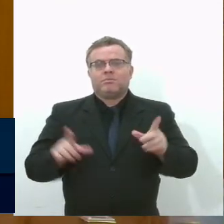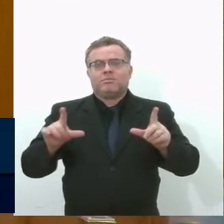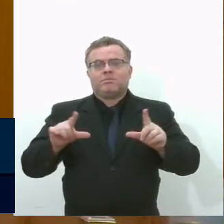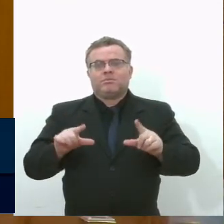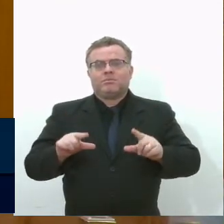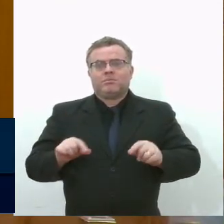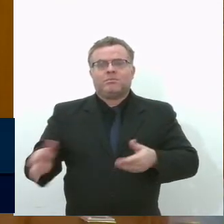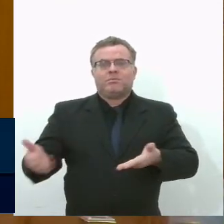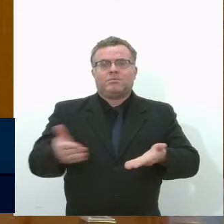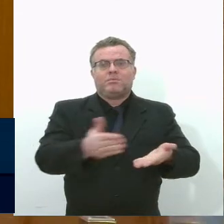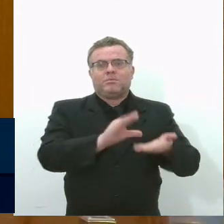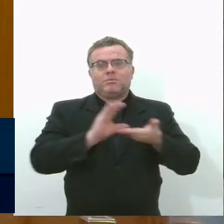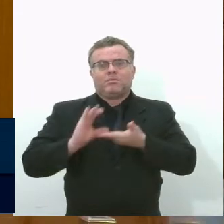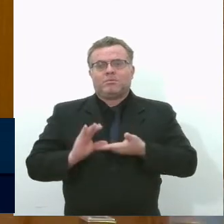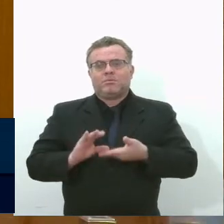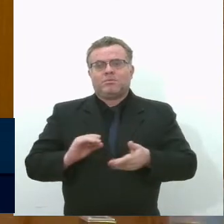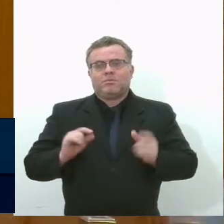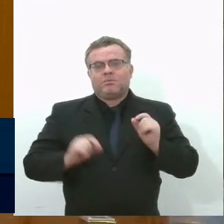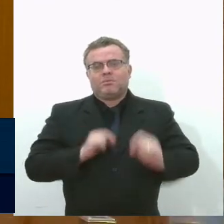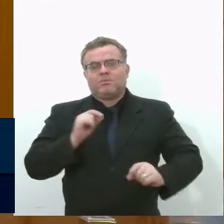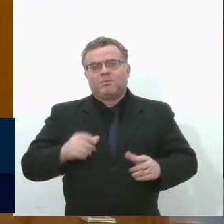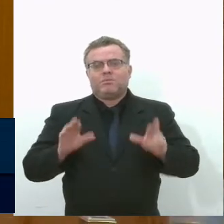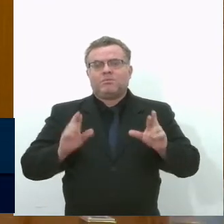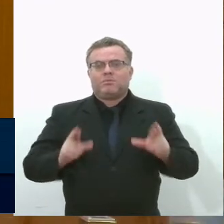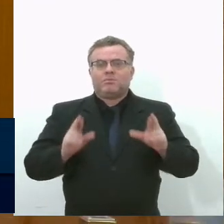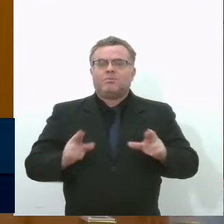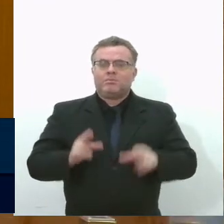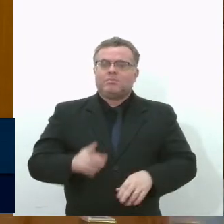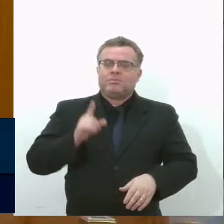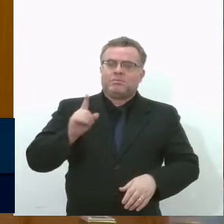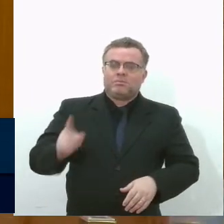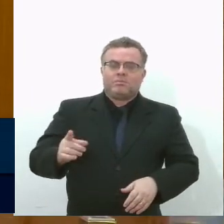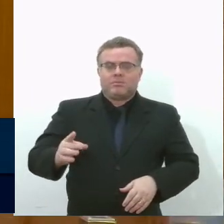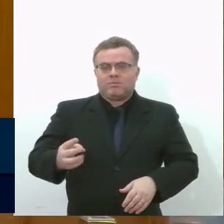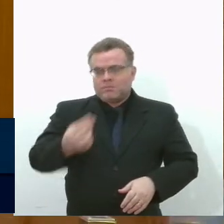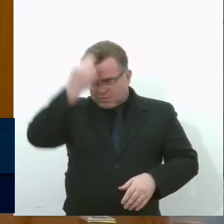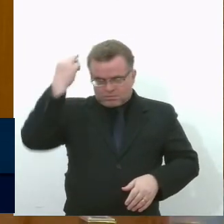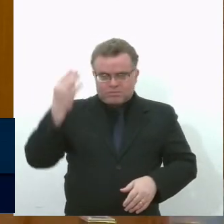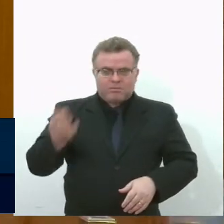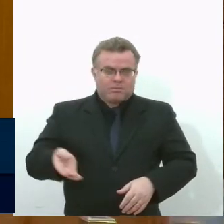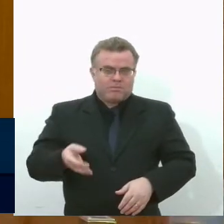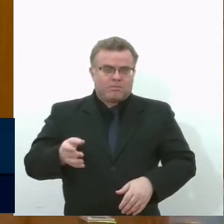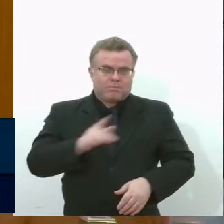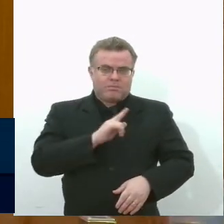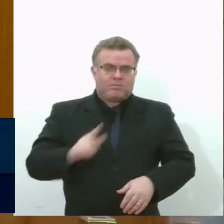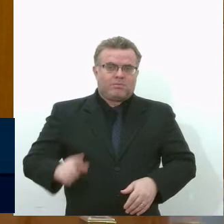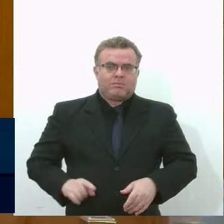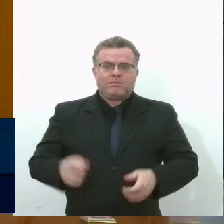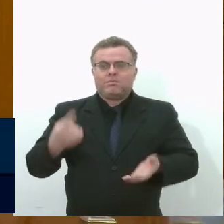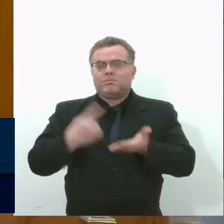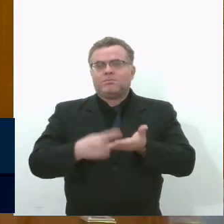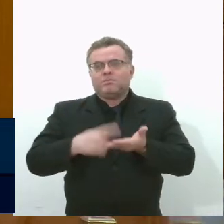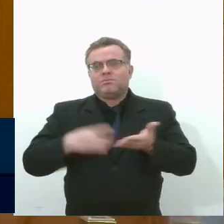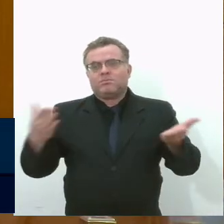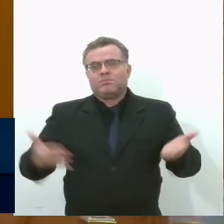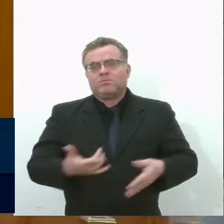Ou seja, esperamos que o governador Belivaldo faça o que hoje 20 governadores já